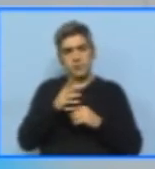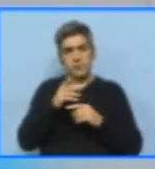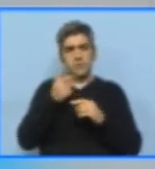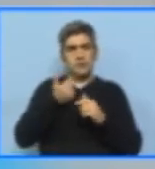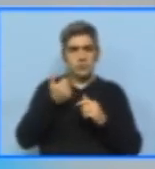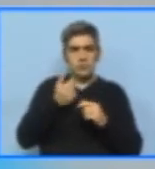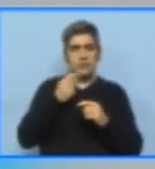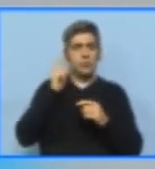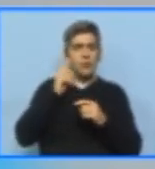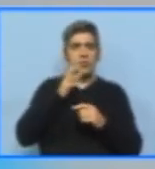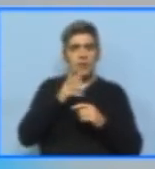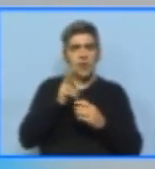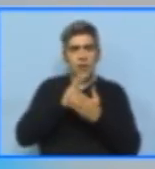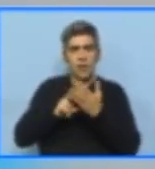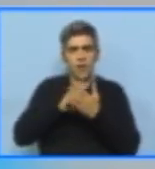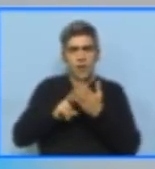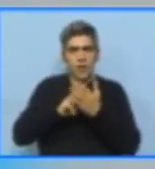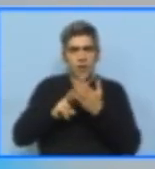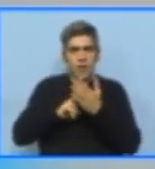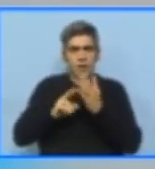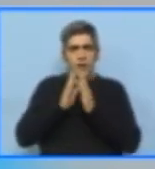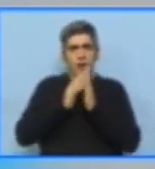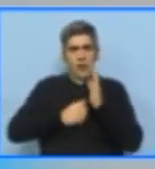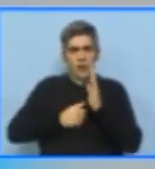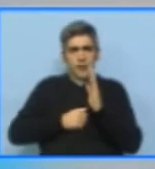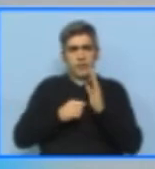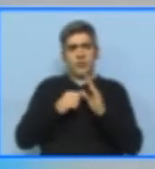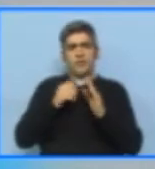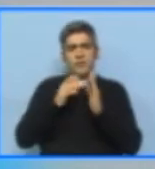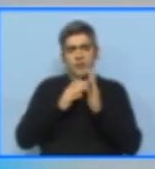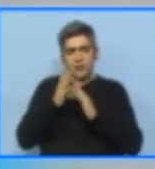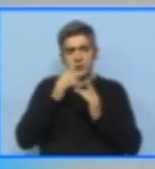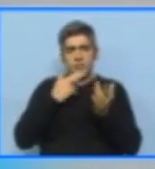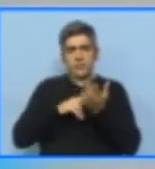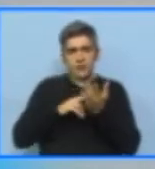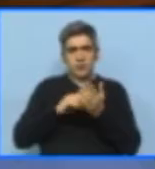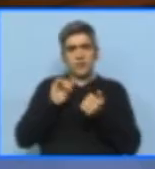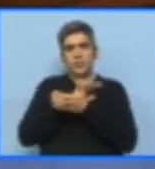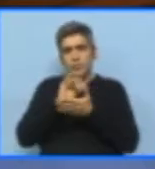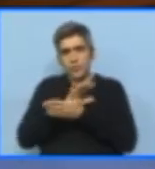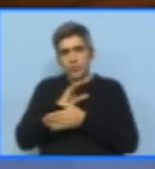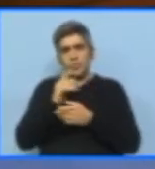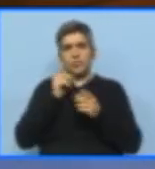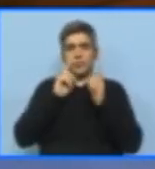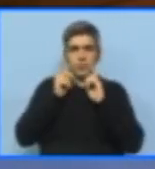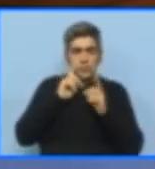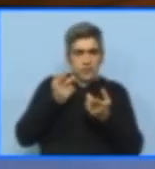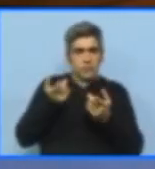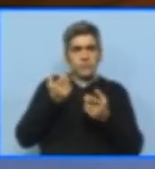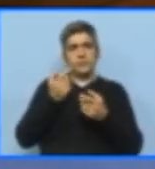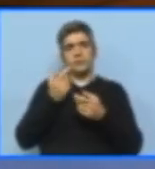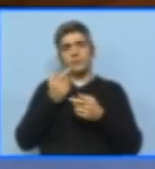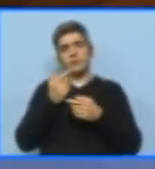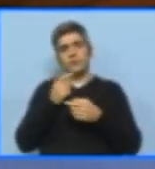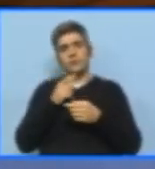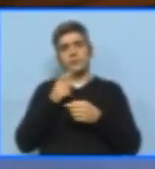que é importante dizer da leitura católica, cristã, da realidade, nas notícias, no entretenimento, e isso